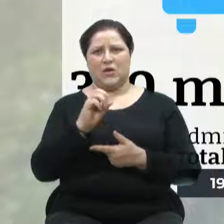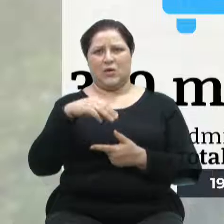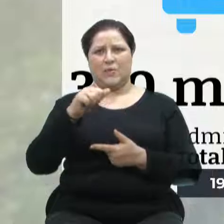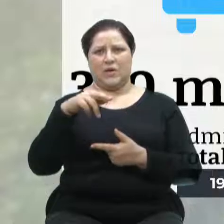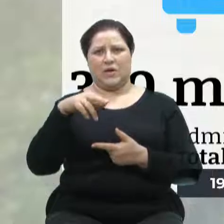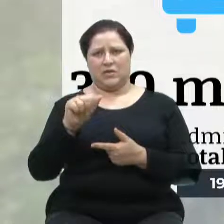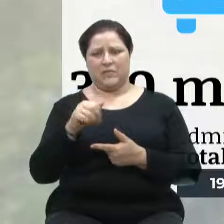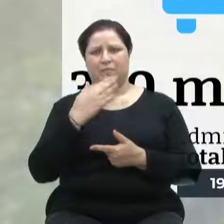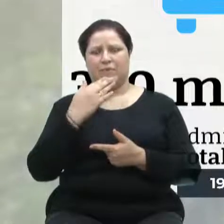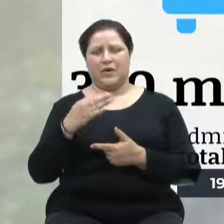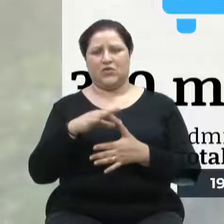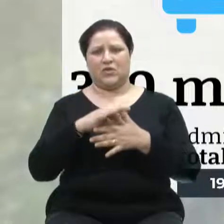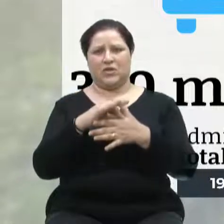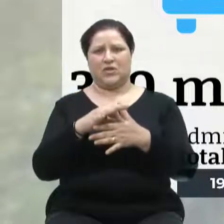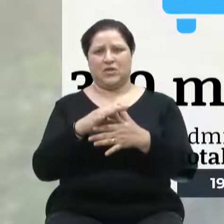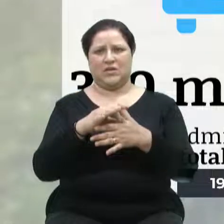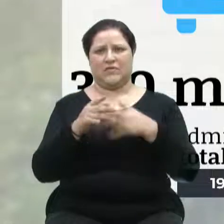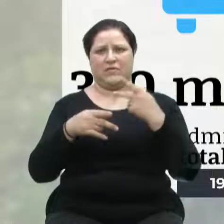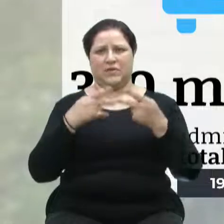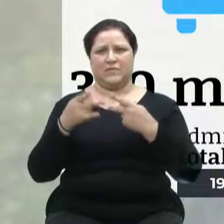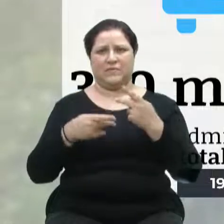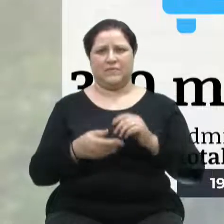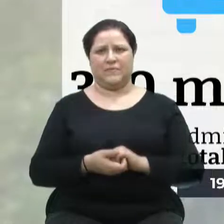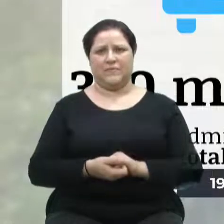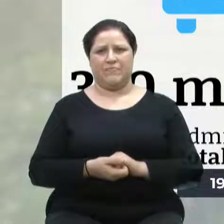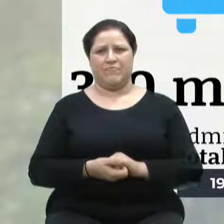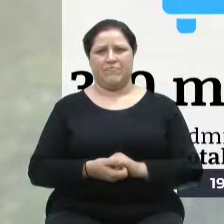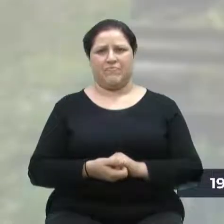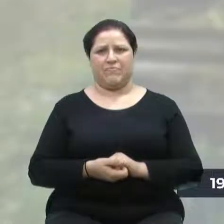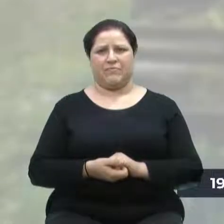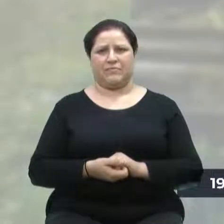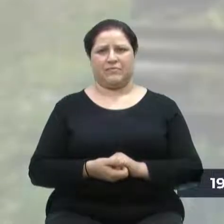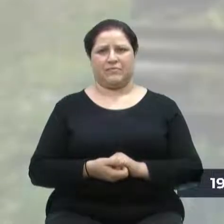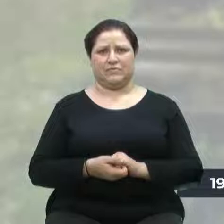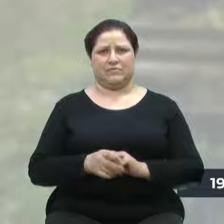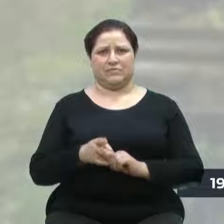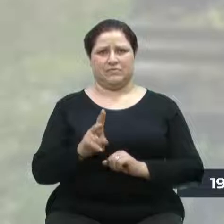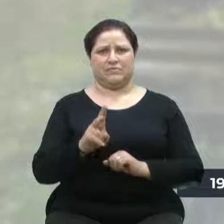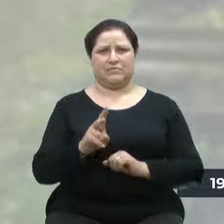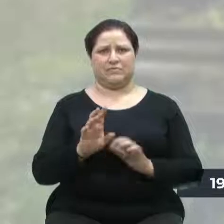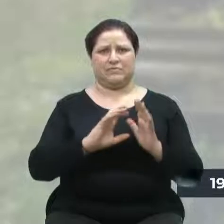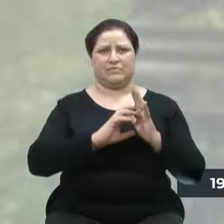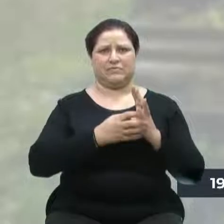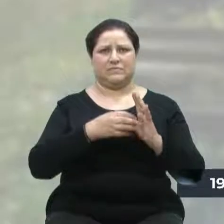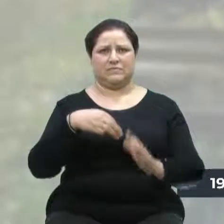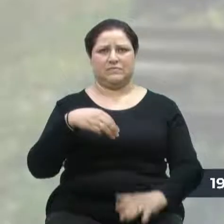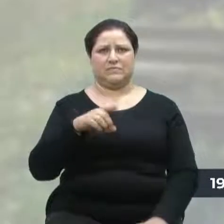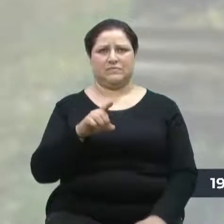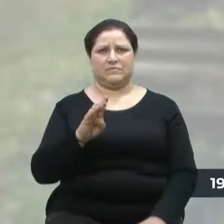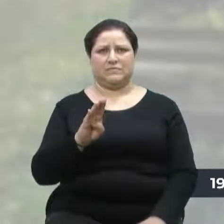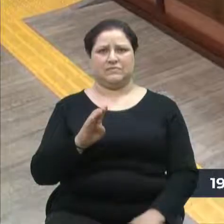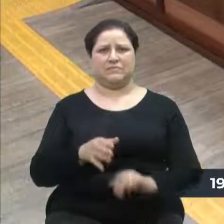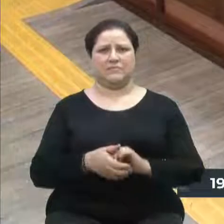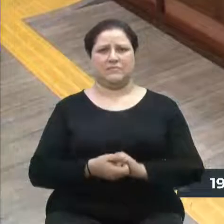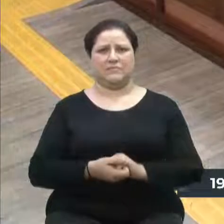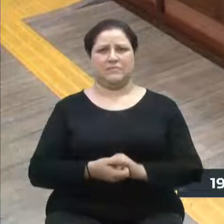Eu vou pedir uma declaração de líder, então. Em seguida, então, a vereadora segue em declaração de líder a bancada do MDB.